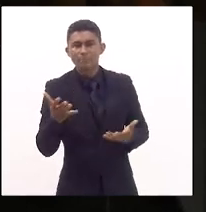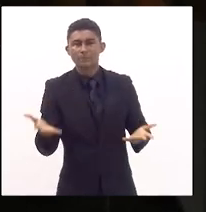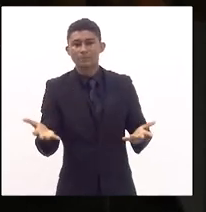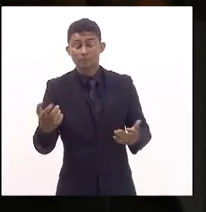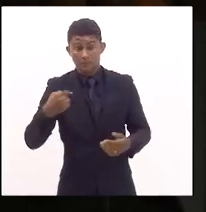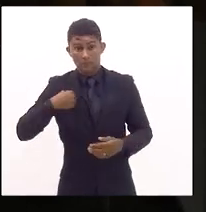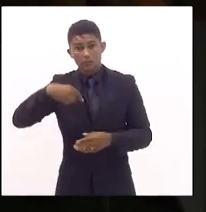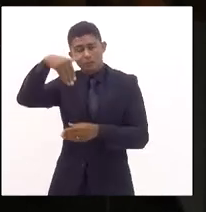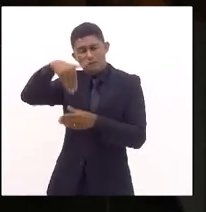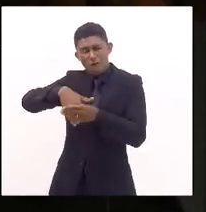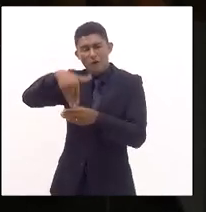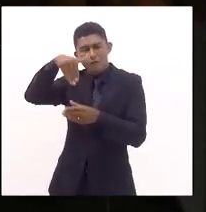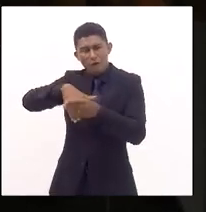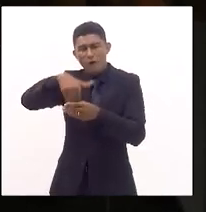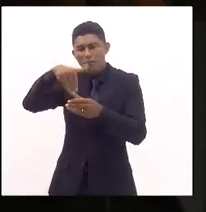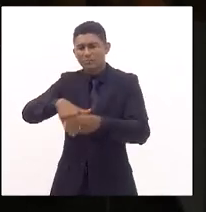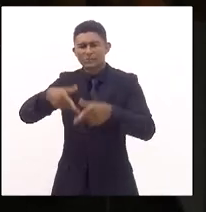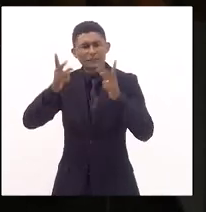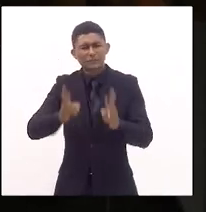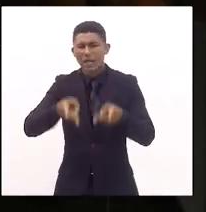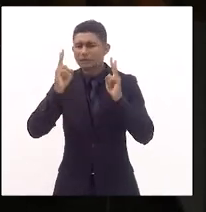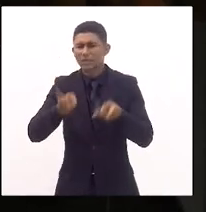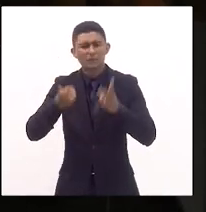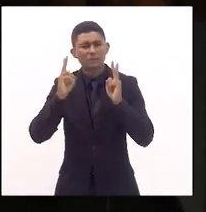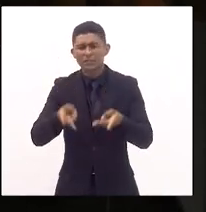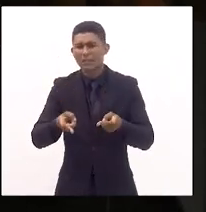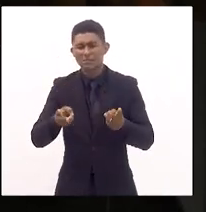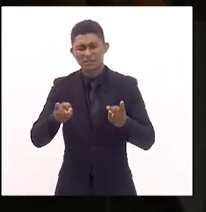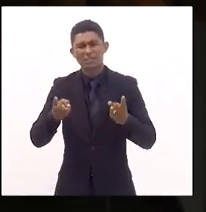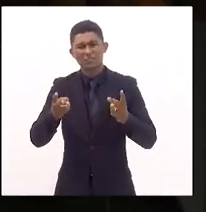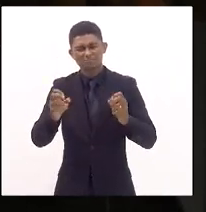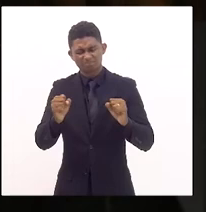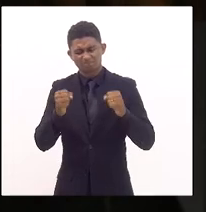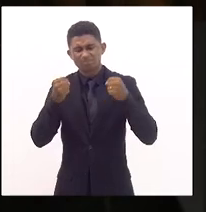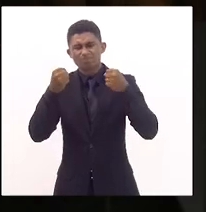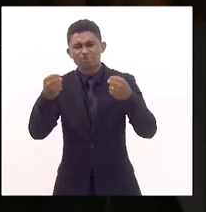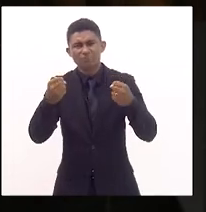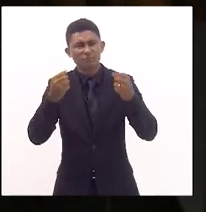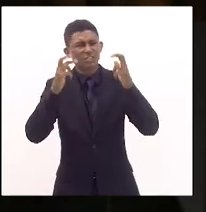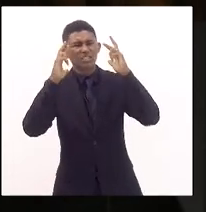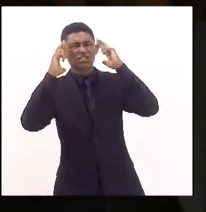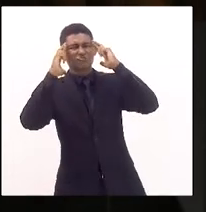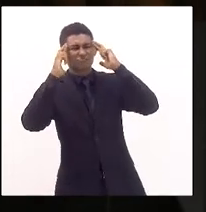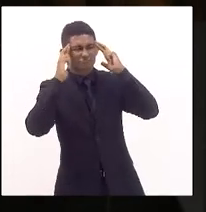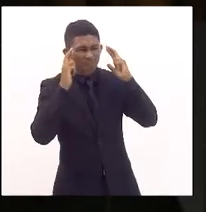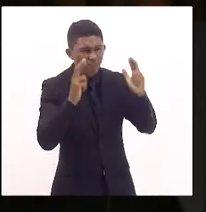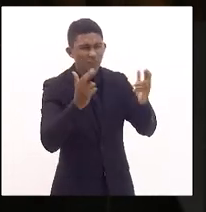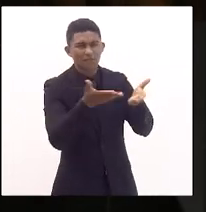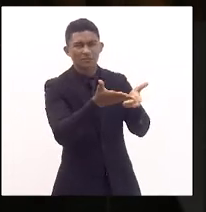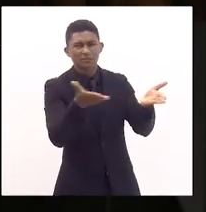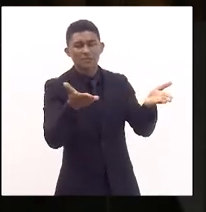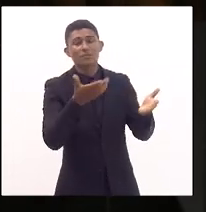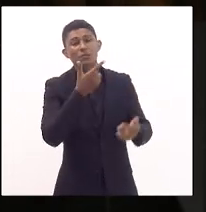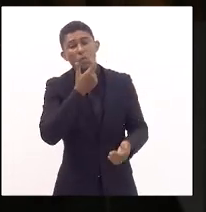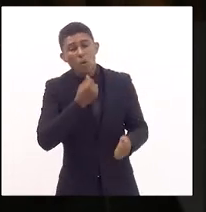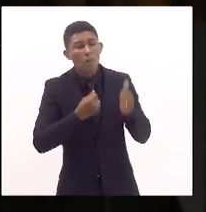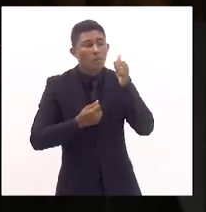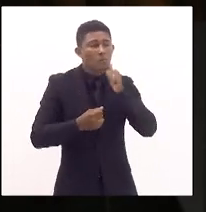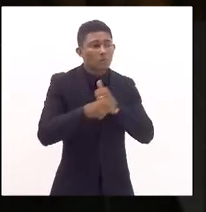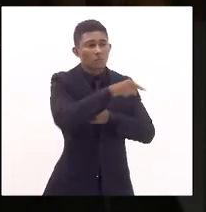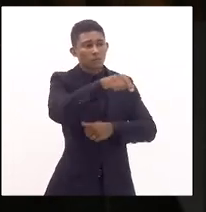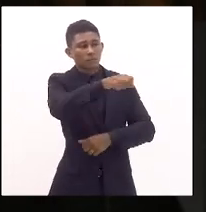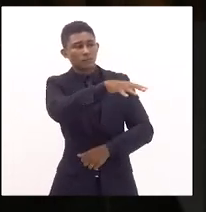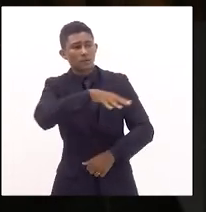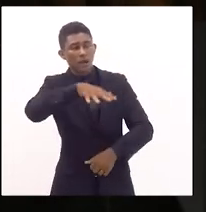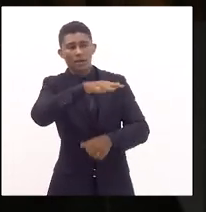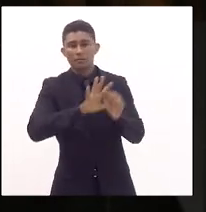minhas votações com tanto zelo e com tanto respeito para aqueles homens e mulheres, não só da segurança pública,